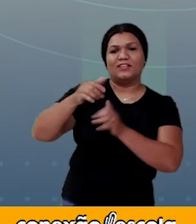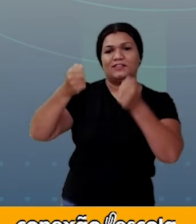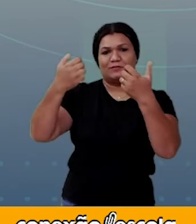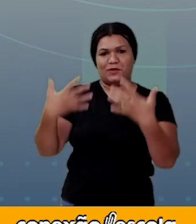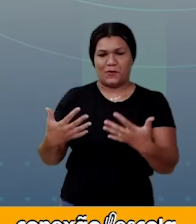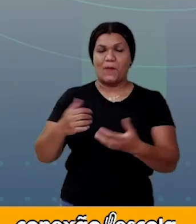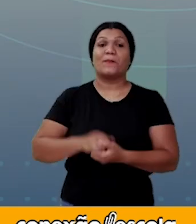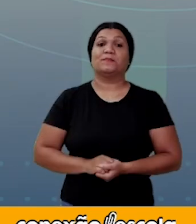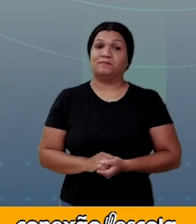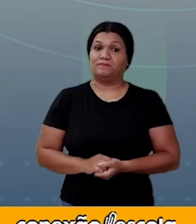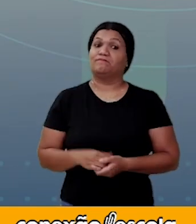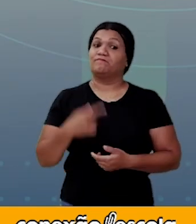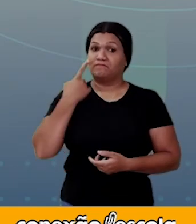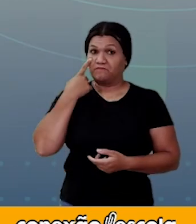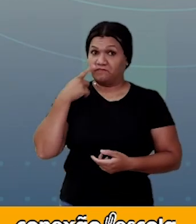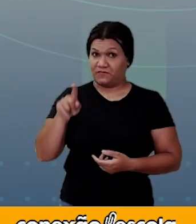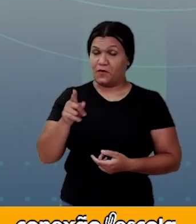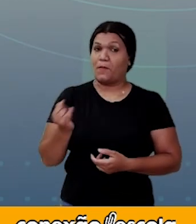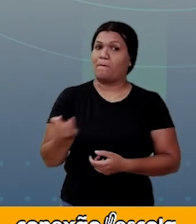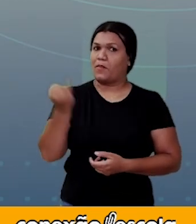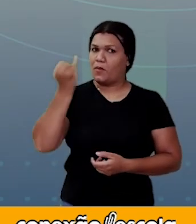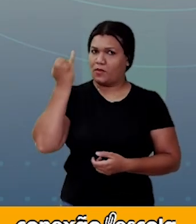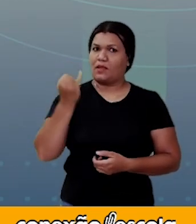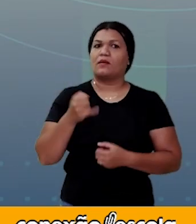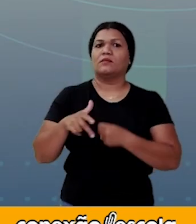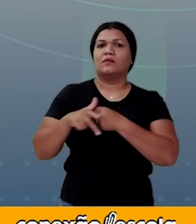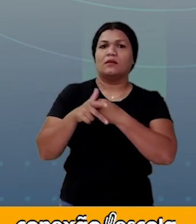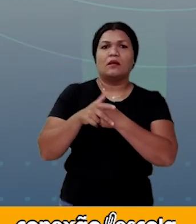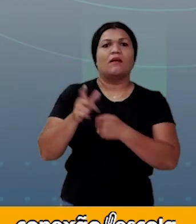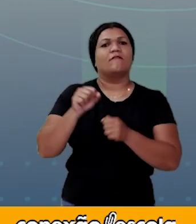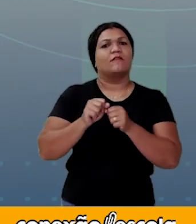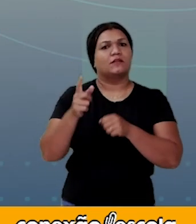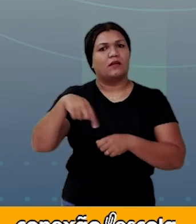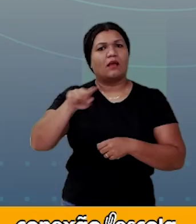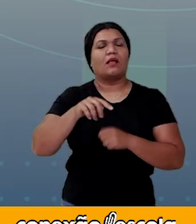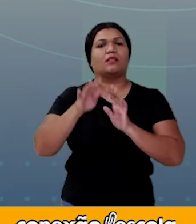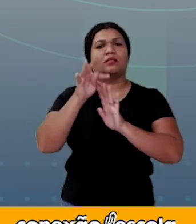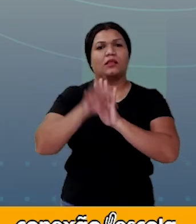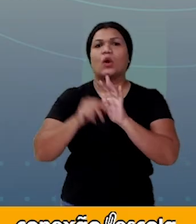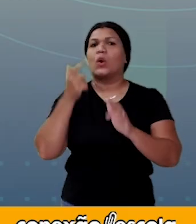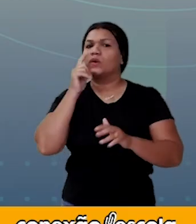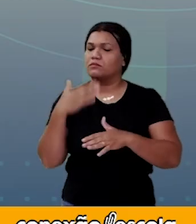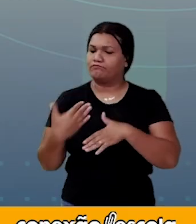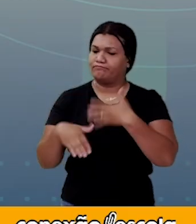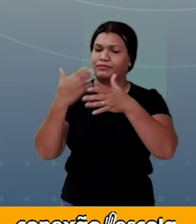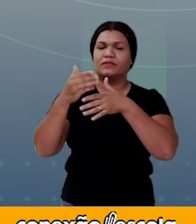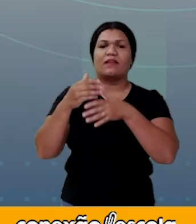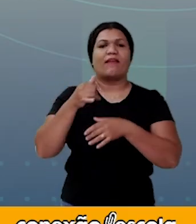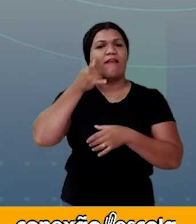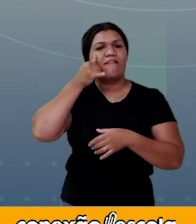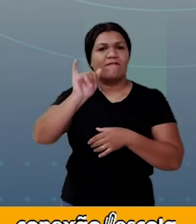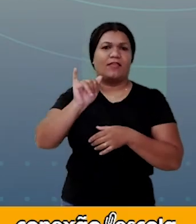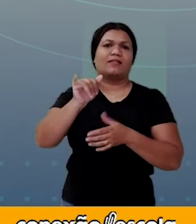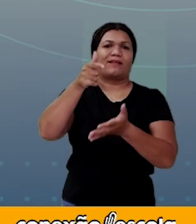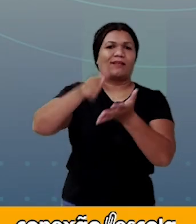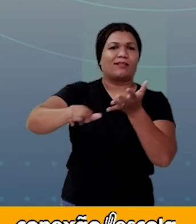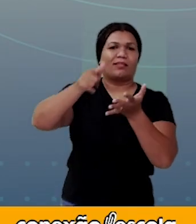anteriormente. Observe então a importância dos pronomes para fazer com que o texto se desenvolva sem